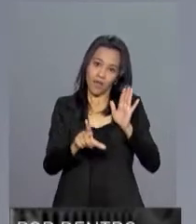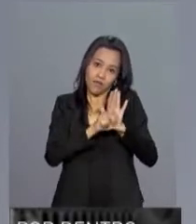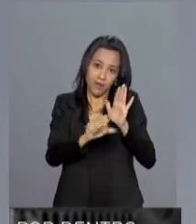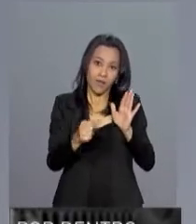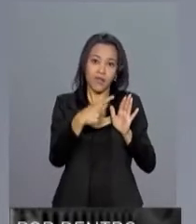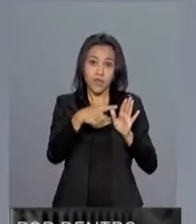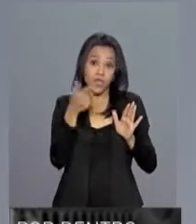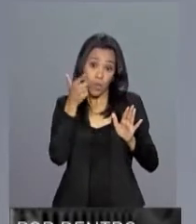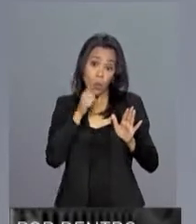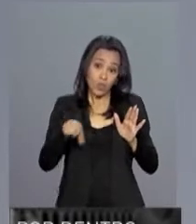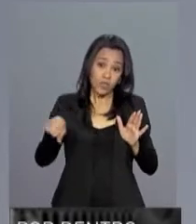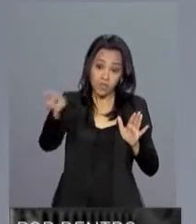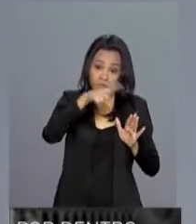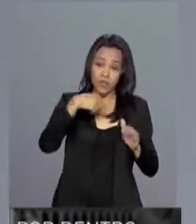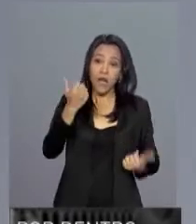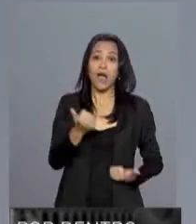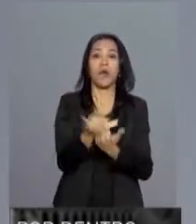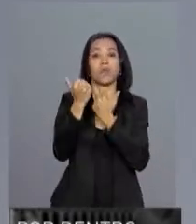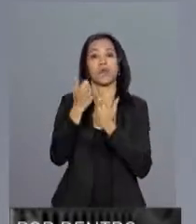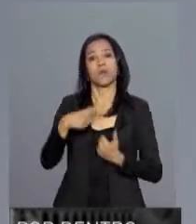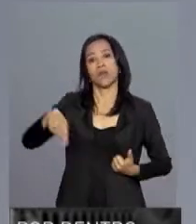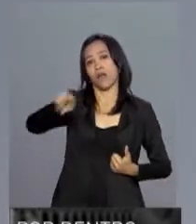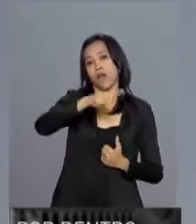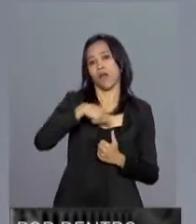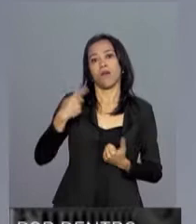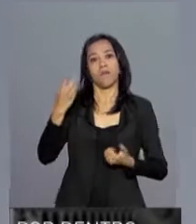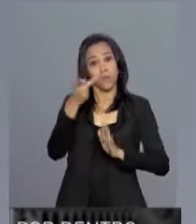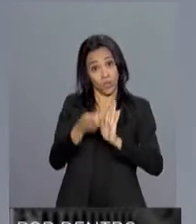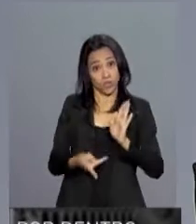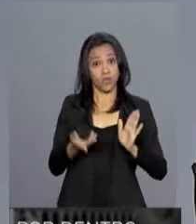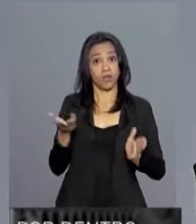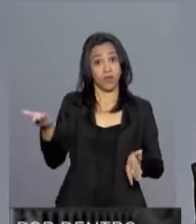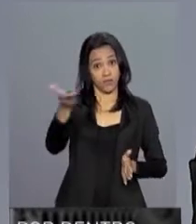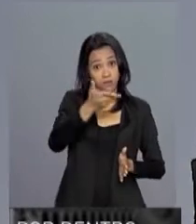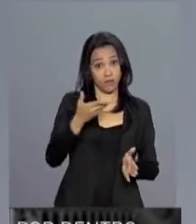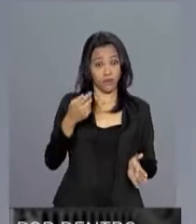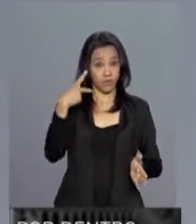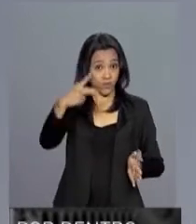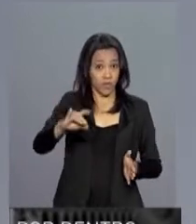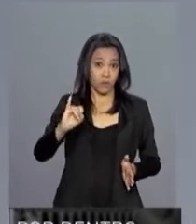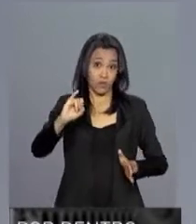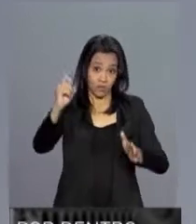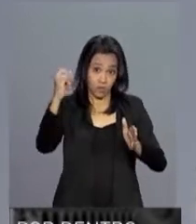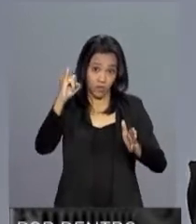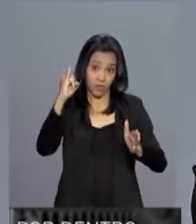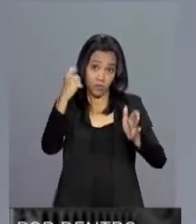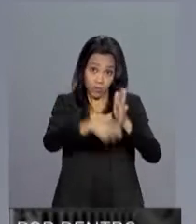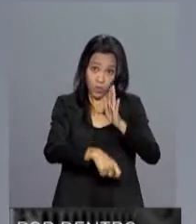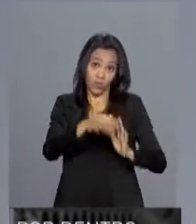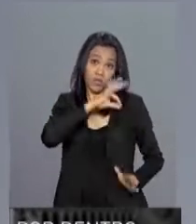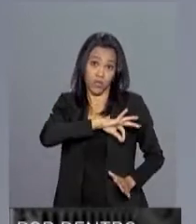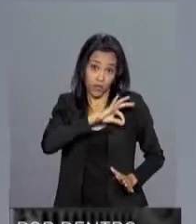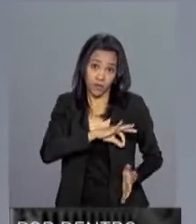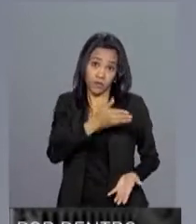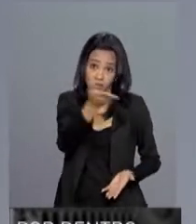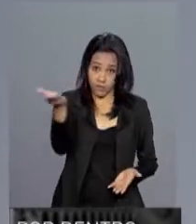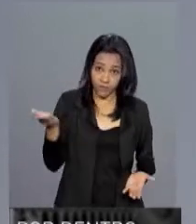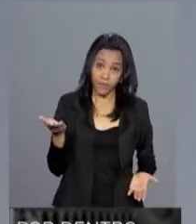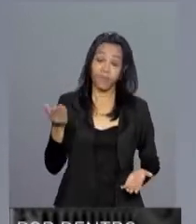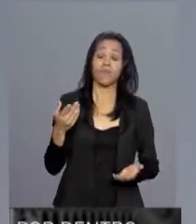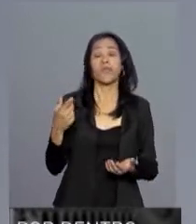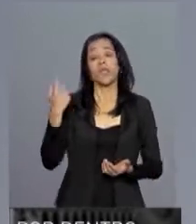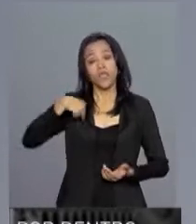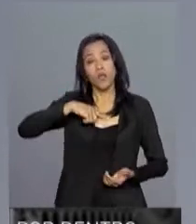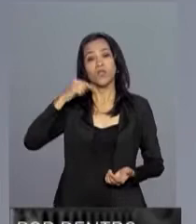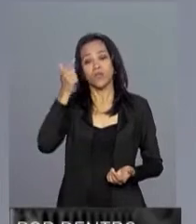com o seu com parte do seu imposto de renda a pagar e com isso nós conseguimos aumentar é bastante o investimento em